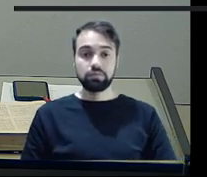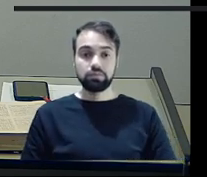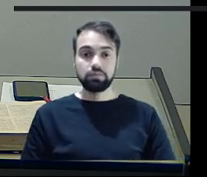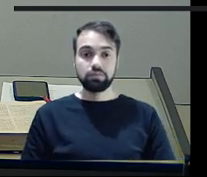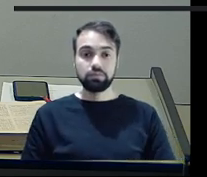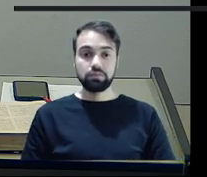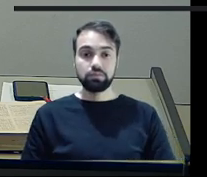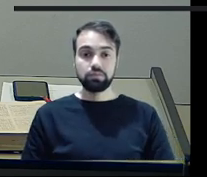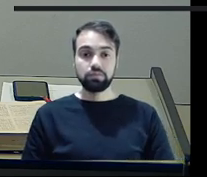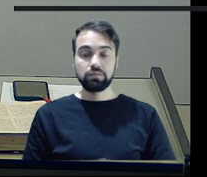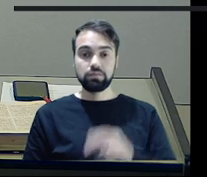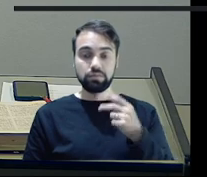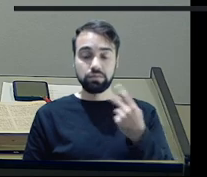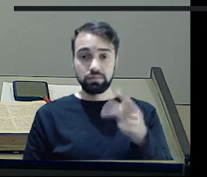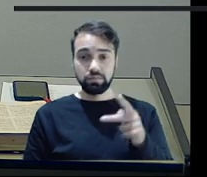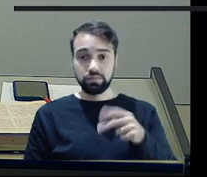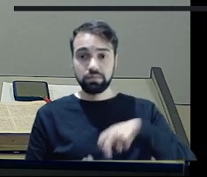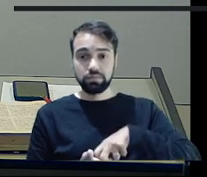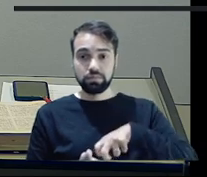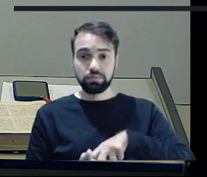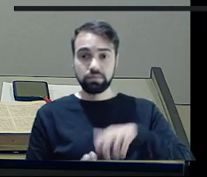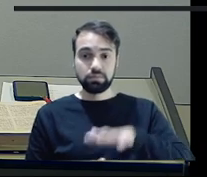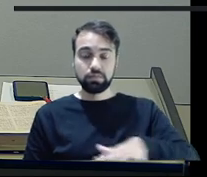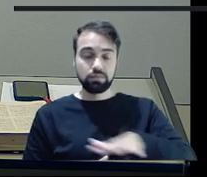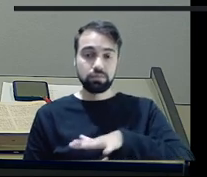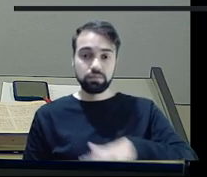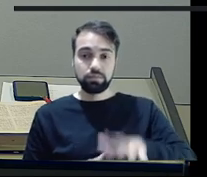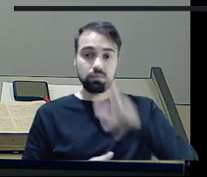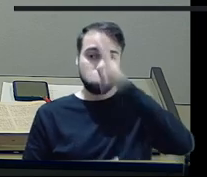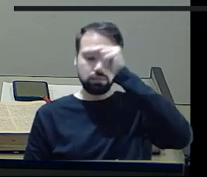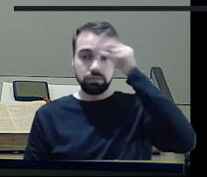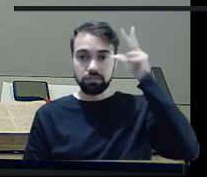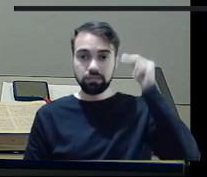e suas penalidades no âmbito da Prefeitura